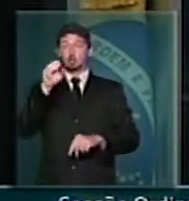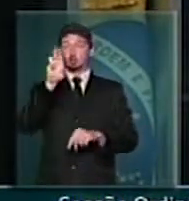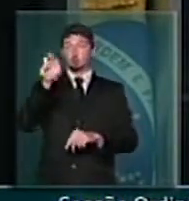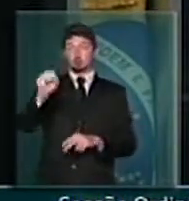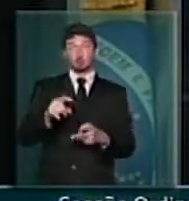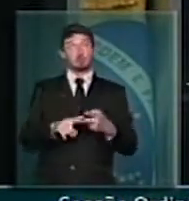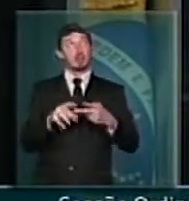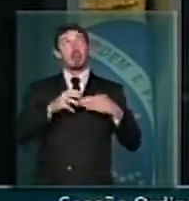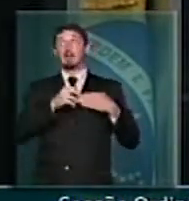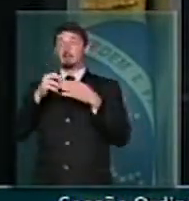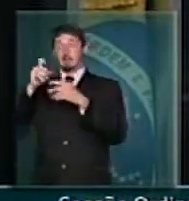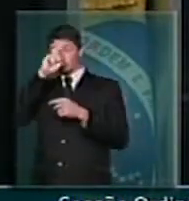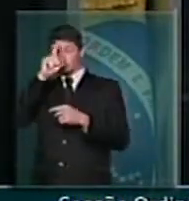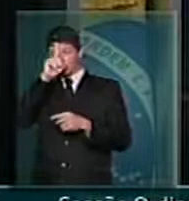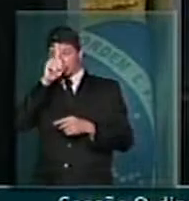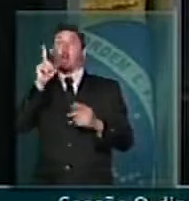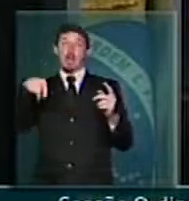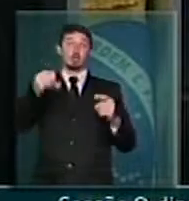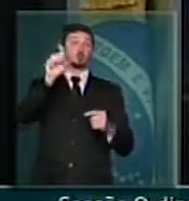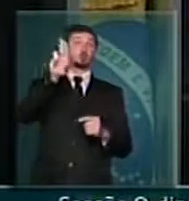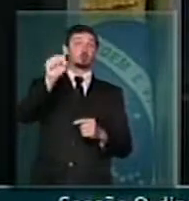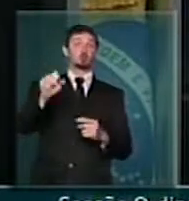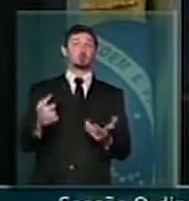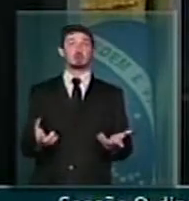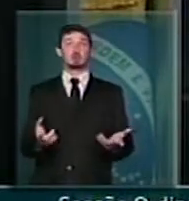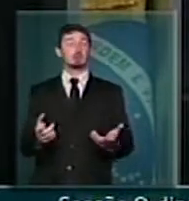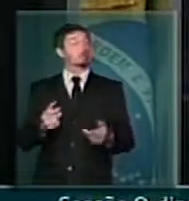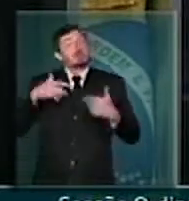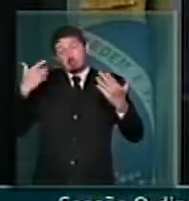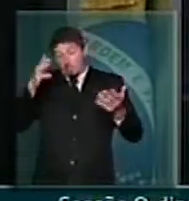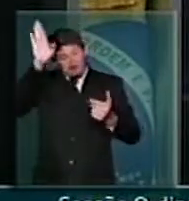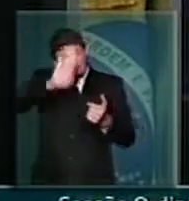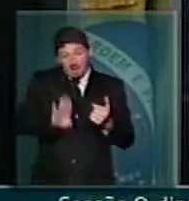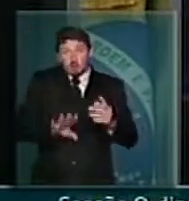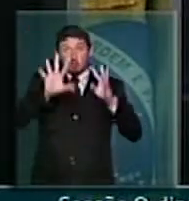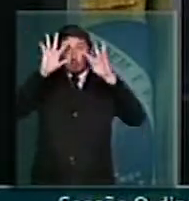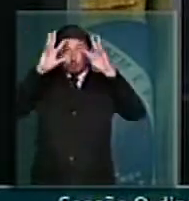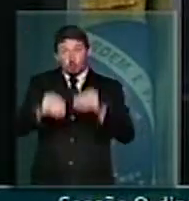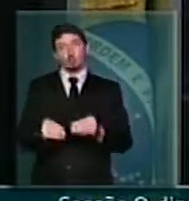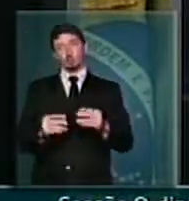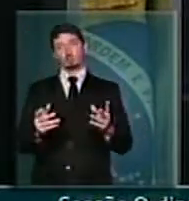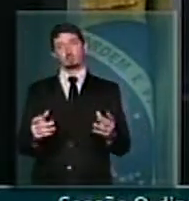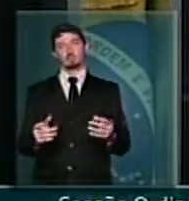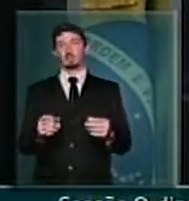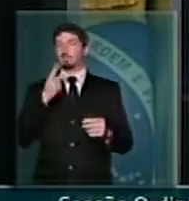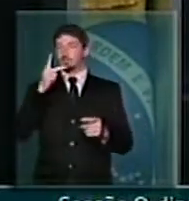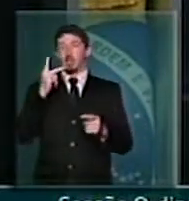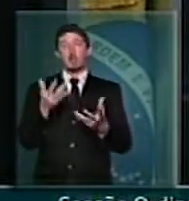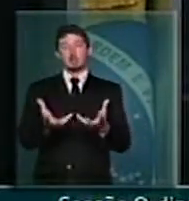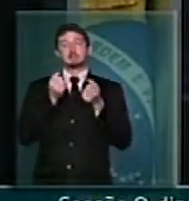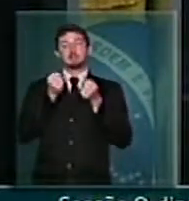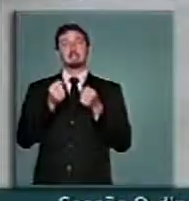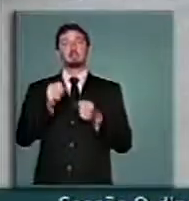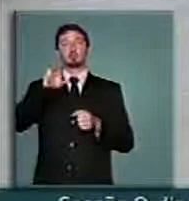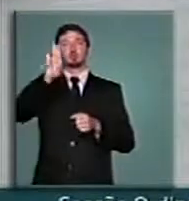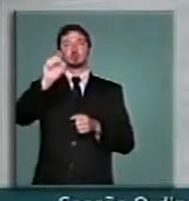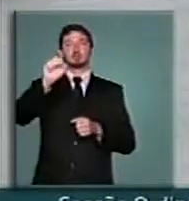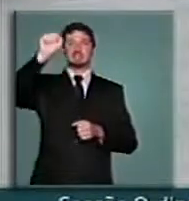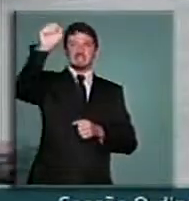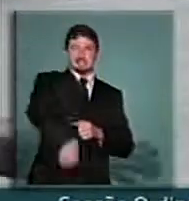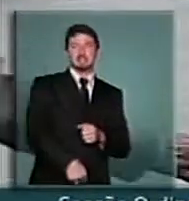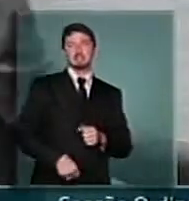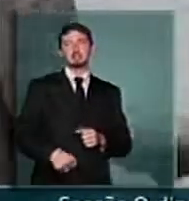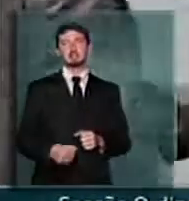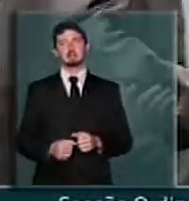é SUS. Então, não há um brasileiro que possa dizer que não se serve do SUS.